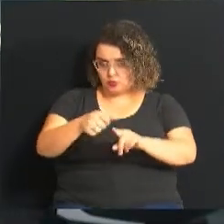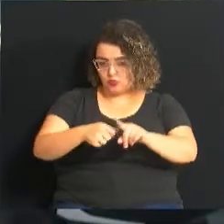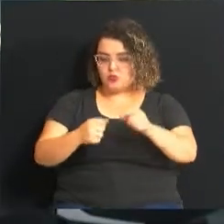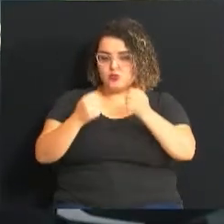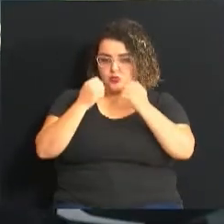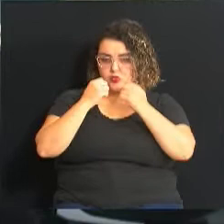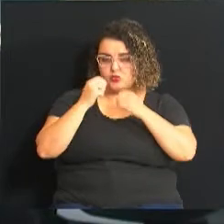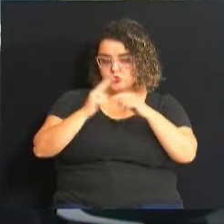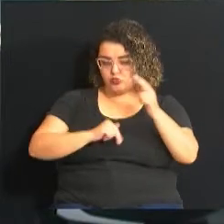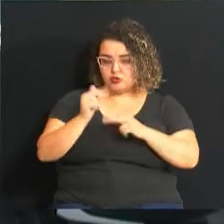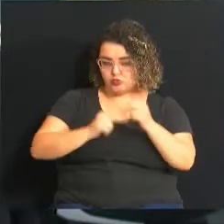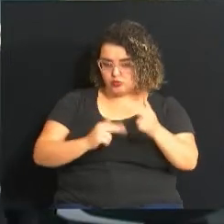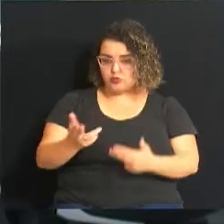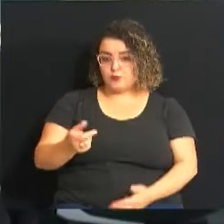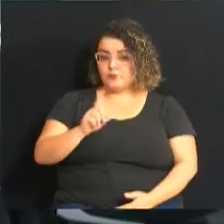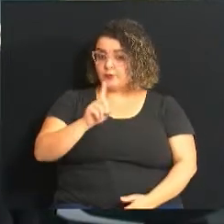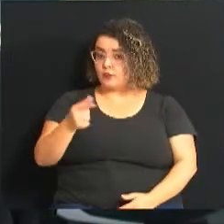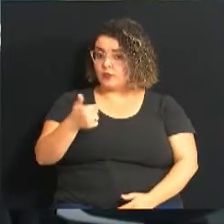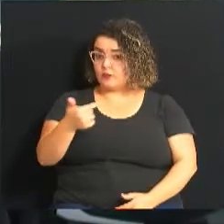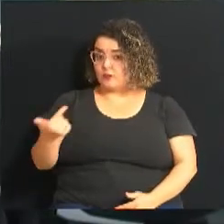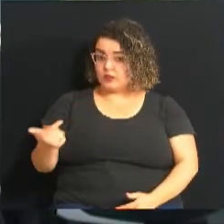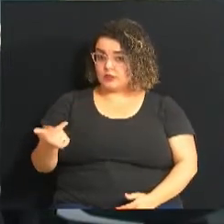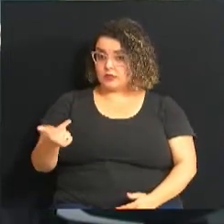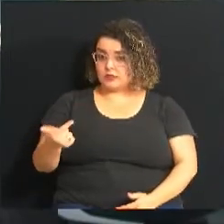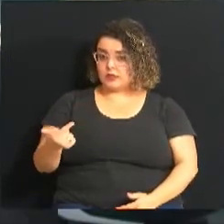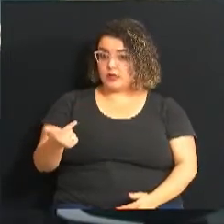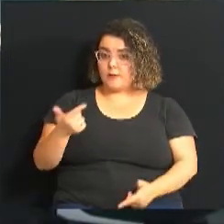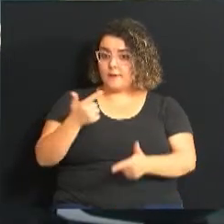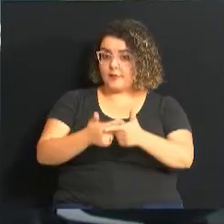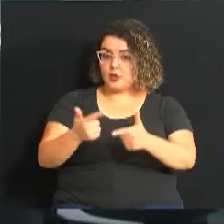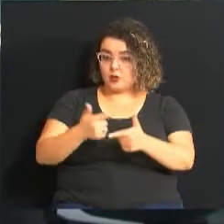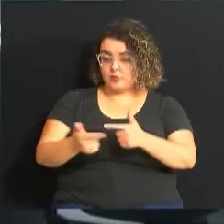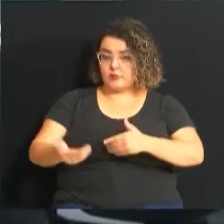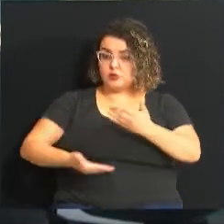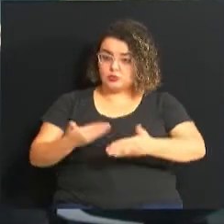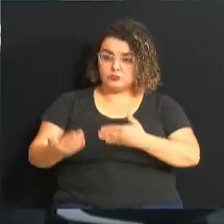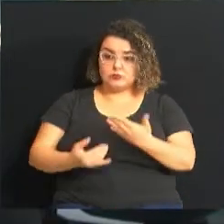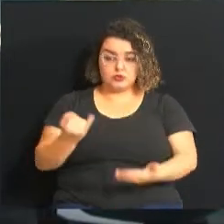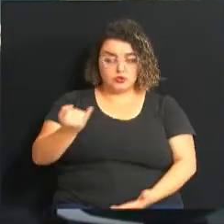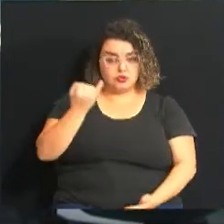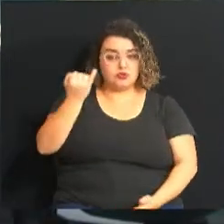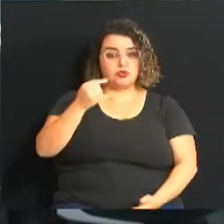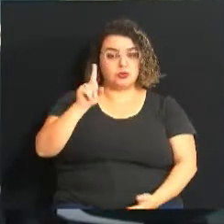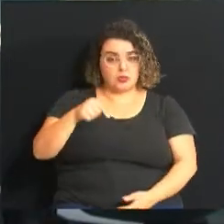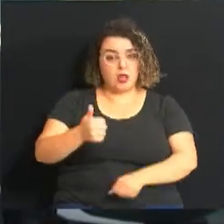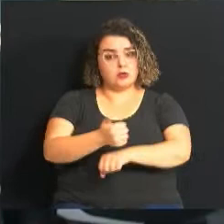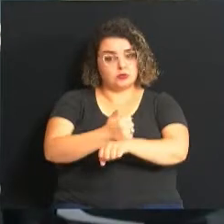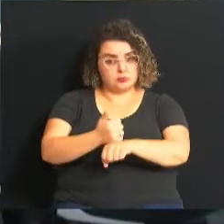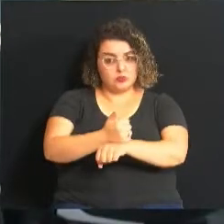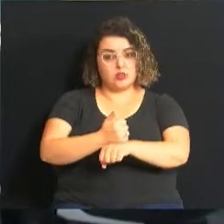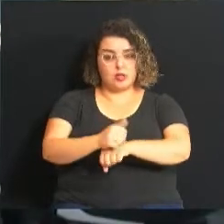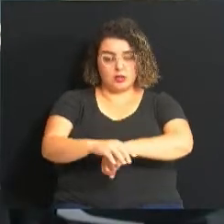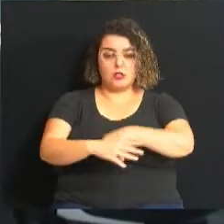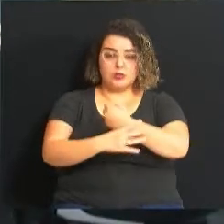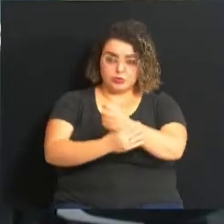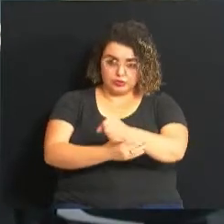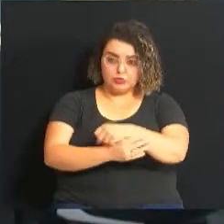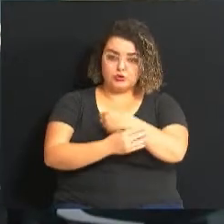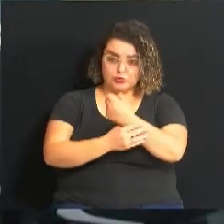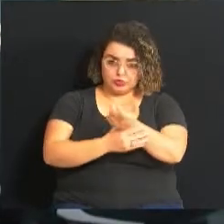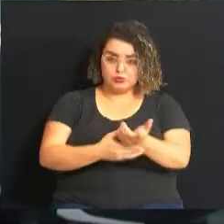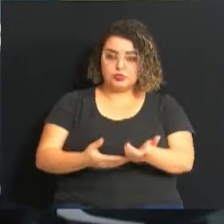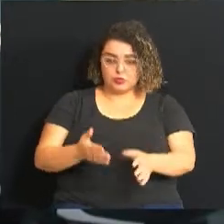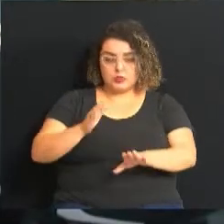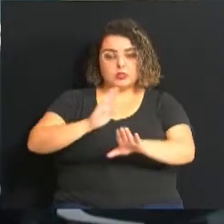aproximando não vai gerar descontinuidade num serviço tão importante como os profissionais da fisioterapia